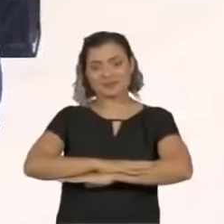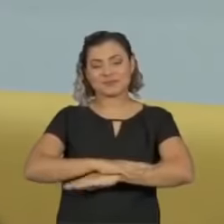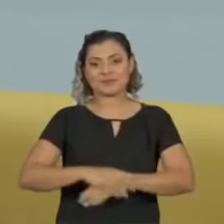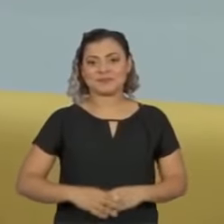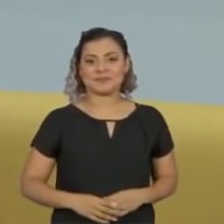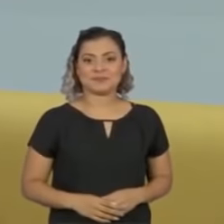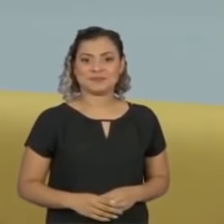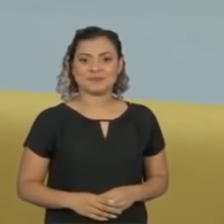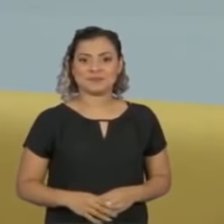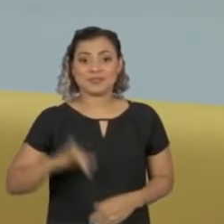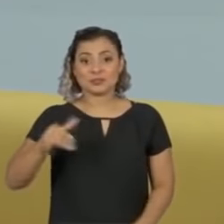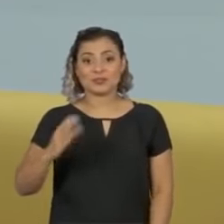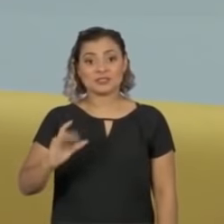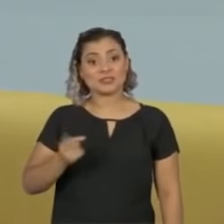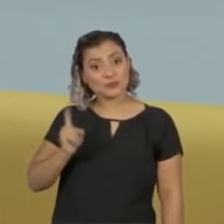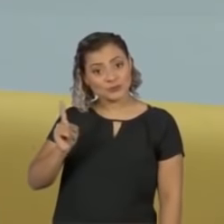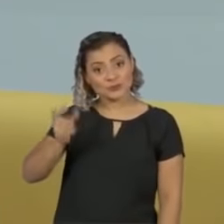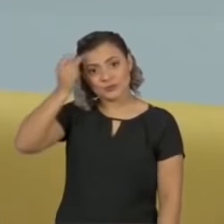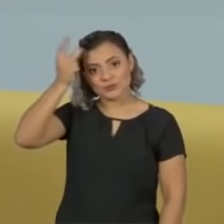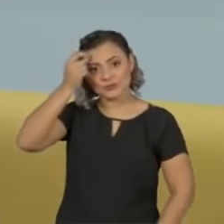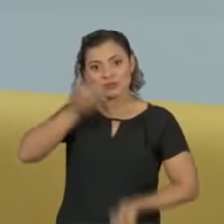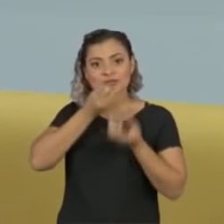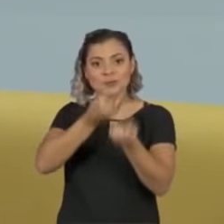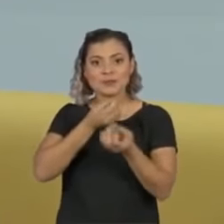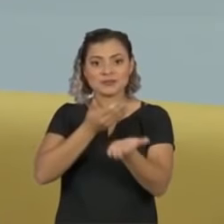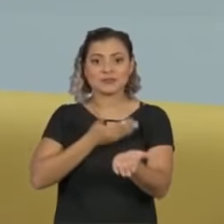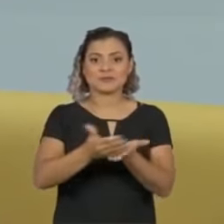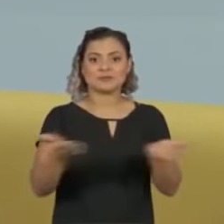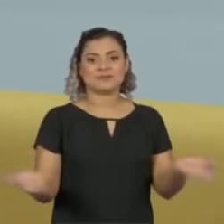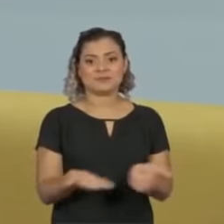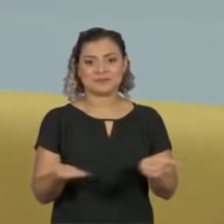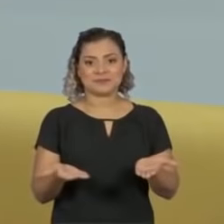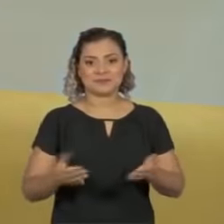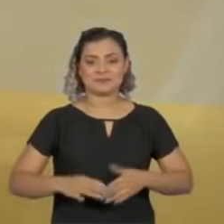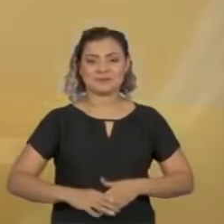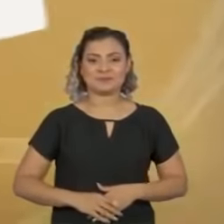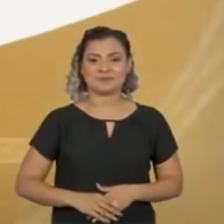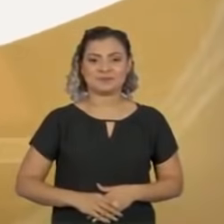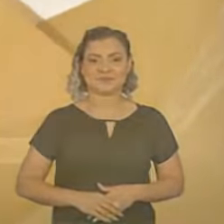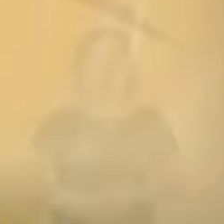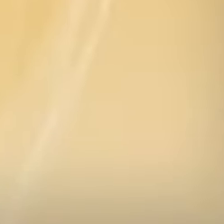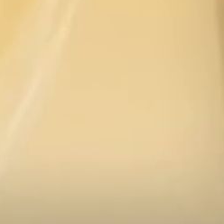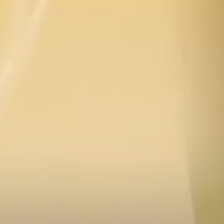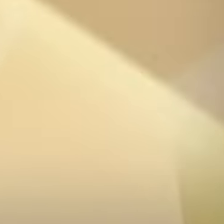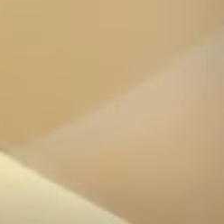estúdio. JC1 Cultura de Informação começa agora.